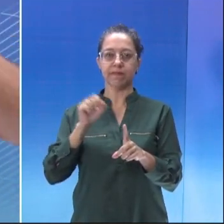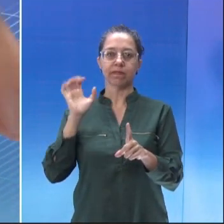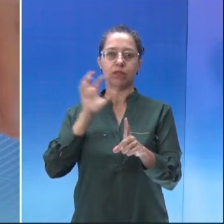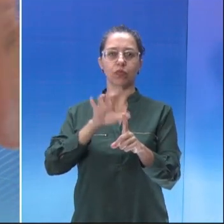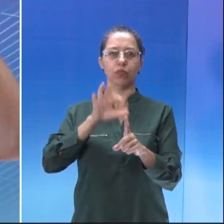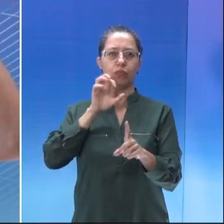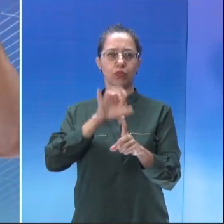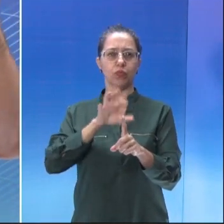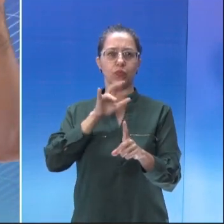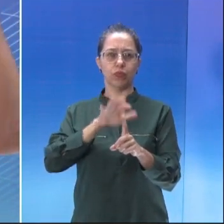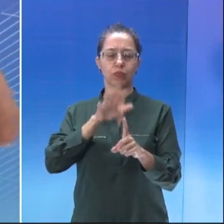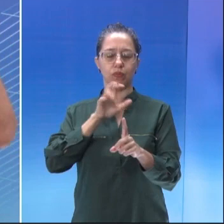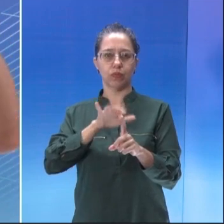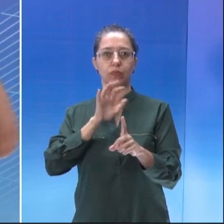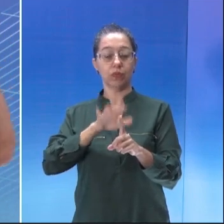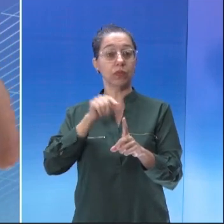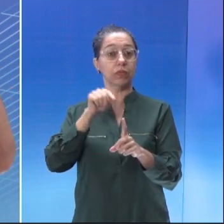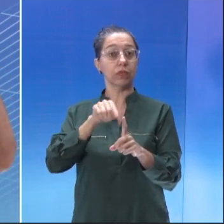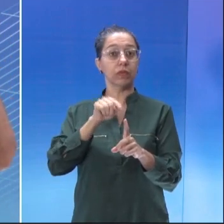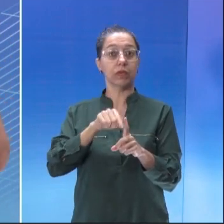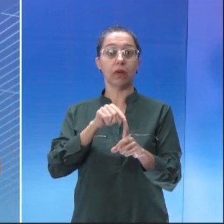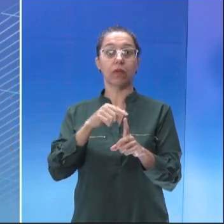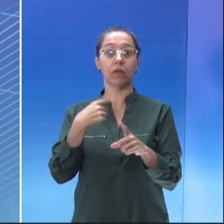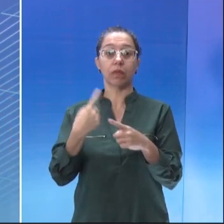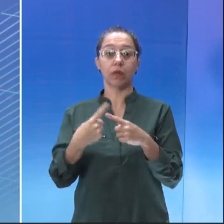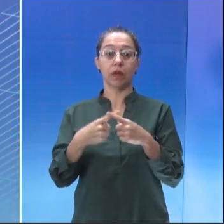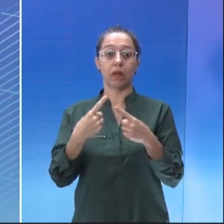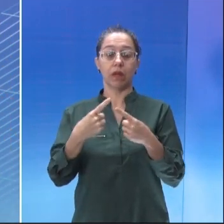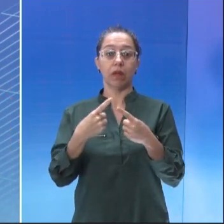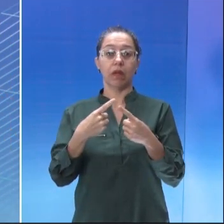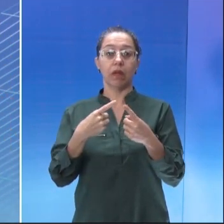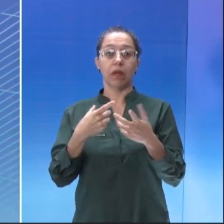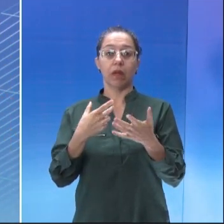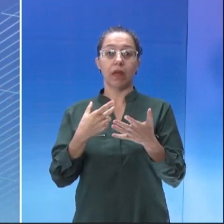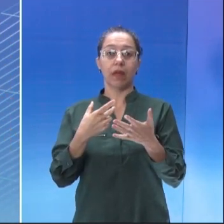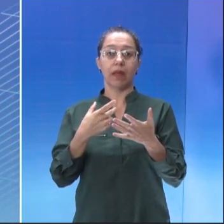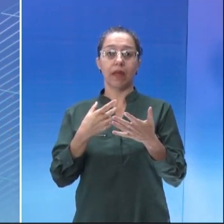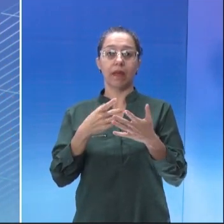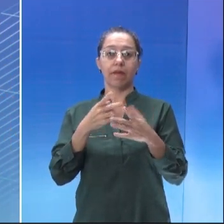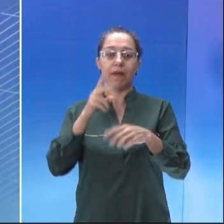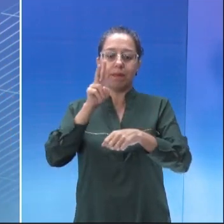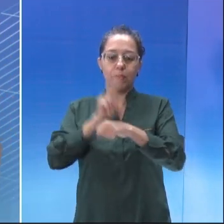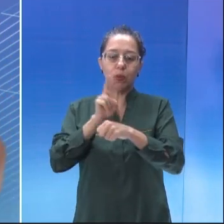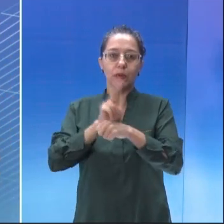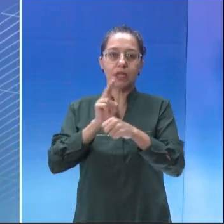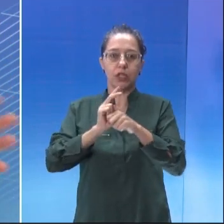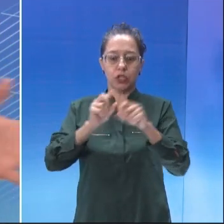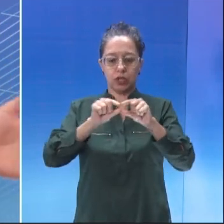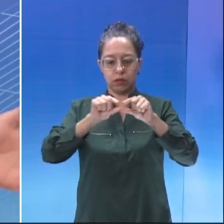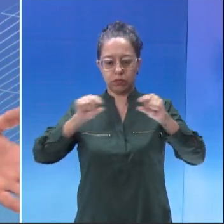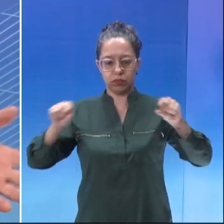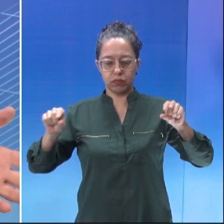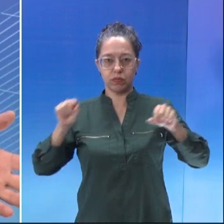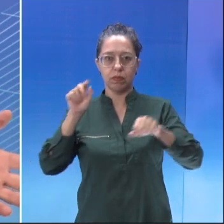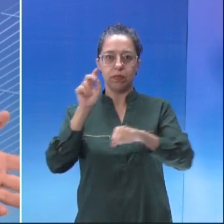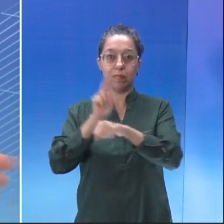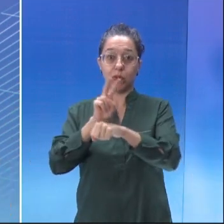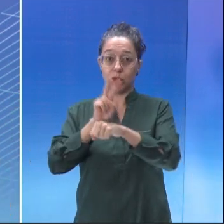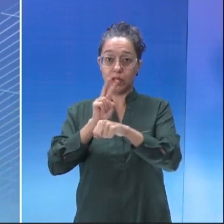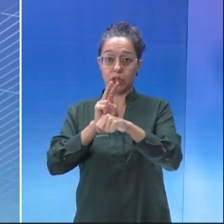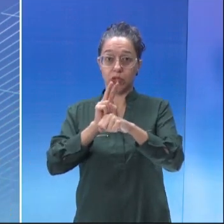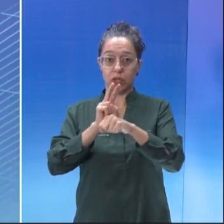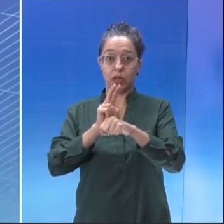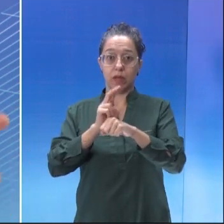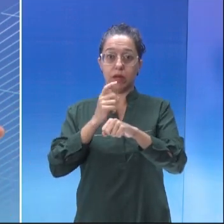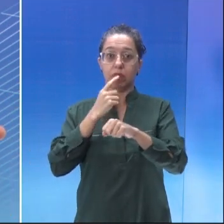na parede, ligando as duas paredes, impedindo com que o sangue saia. Mas se for só essa fibrina, não vai resolver, porque